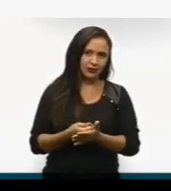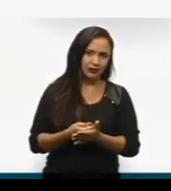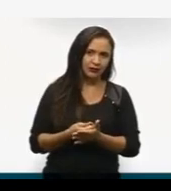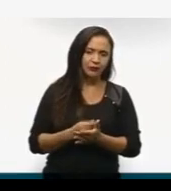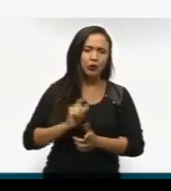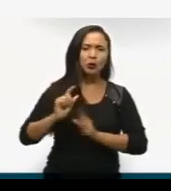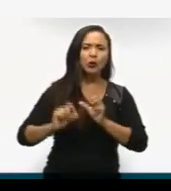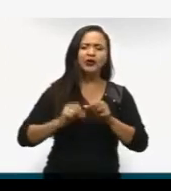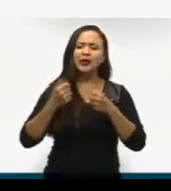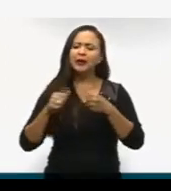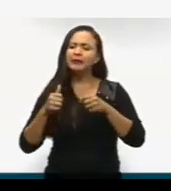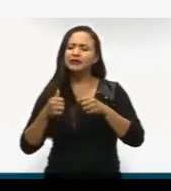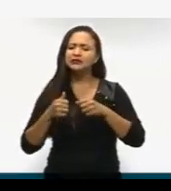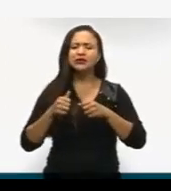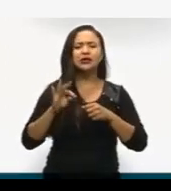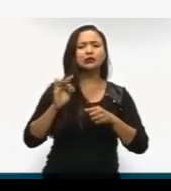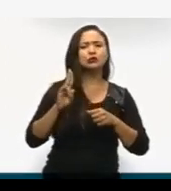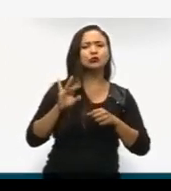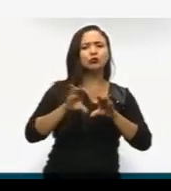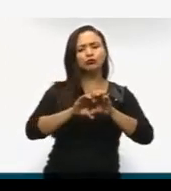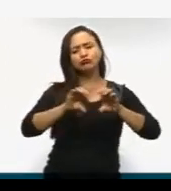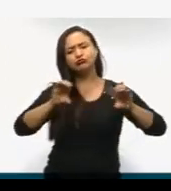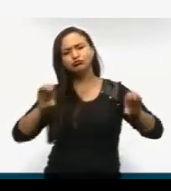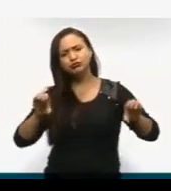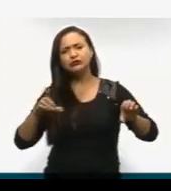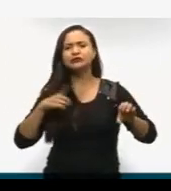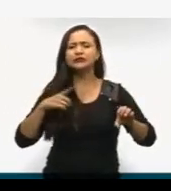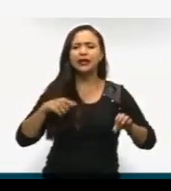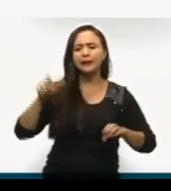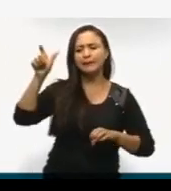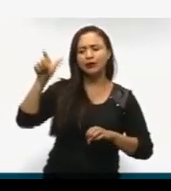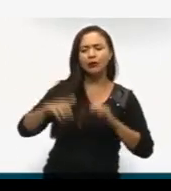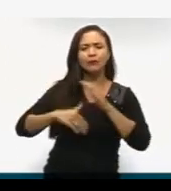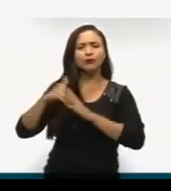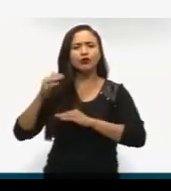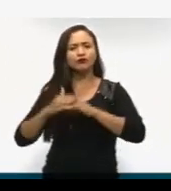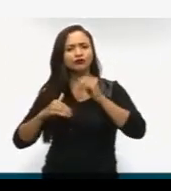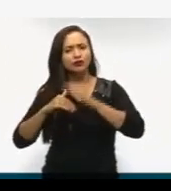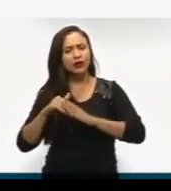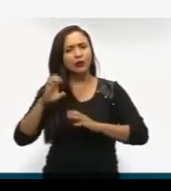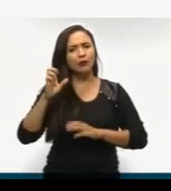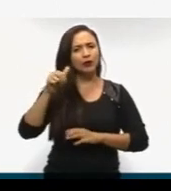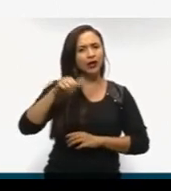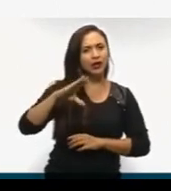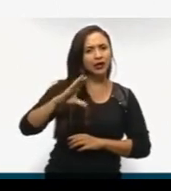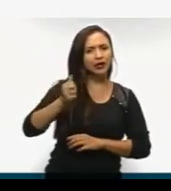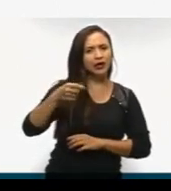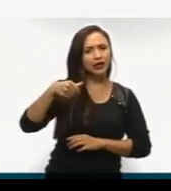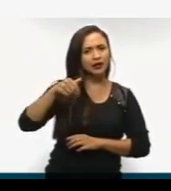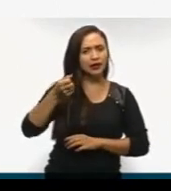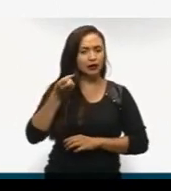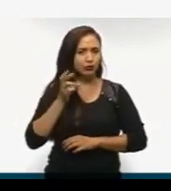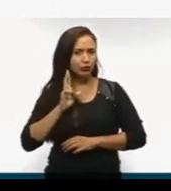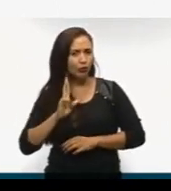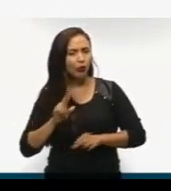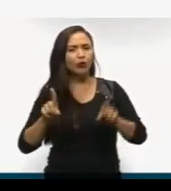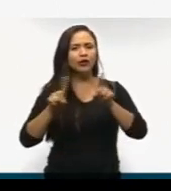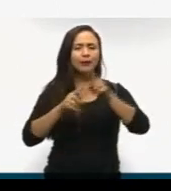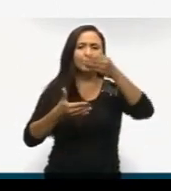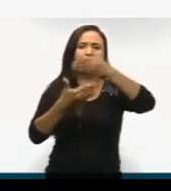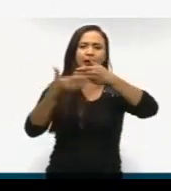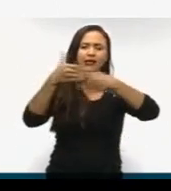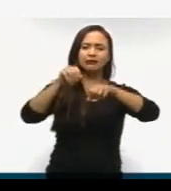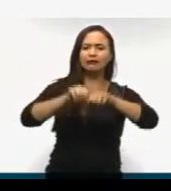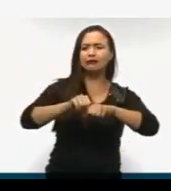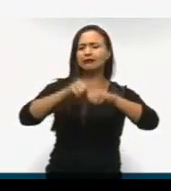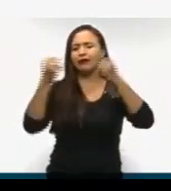vai numa instalação de água fria? Servente, encanador, argamassa, quebra de parede, juntas,